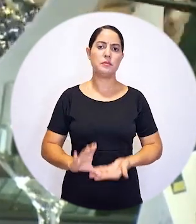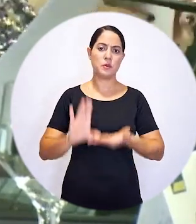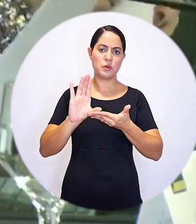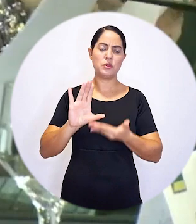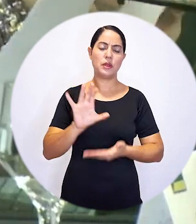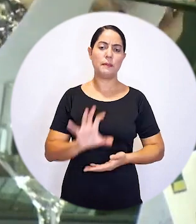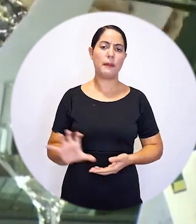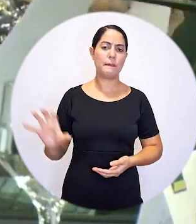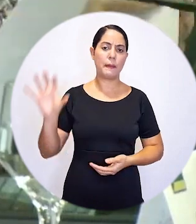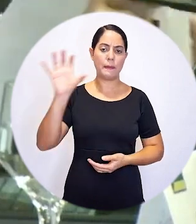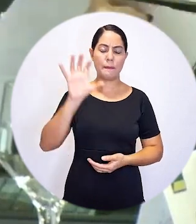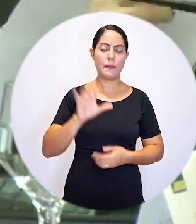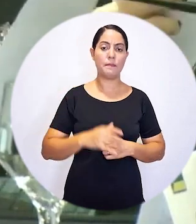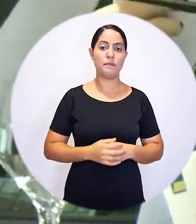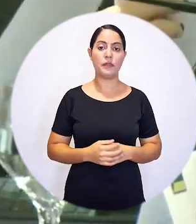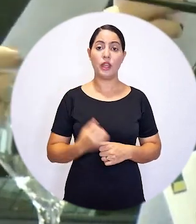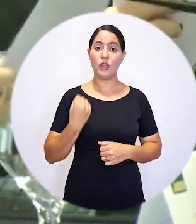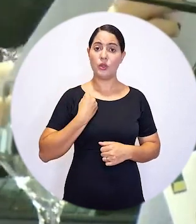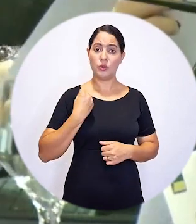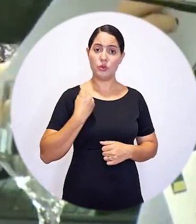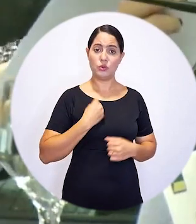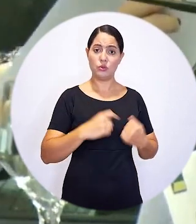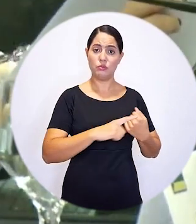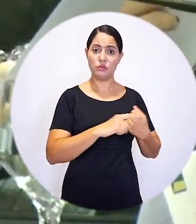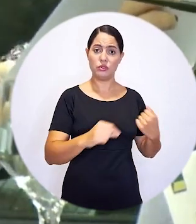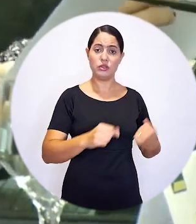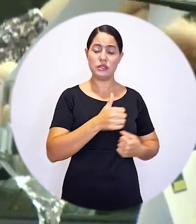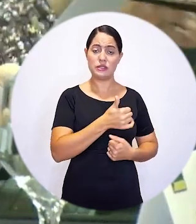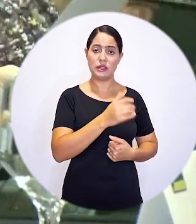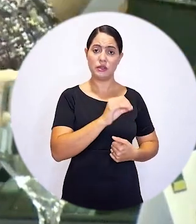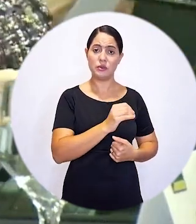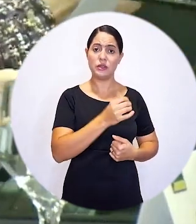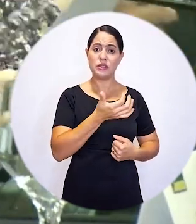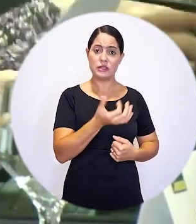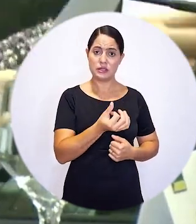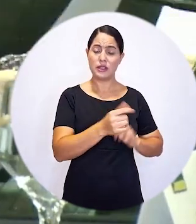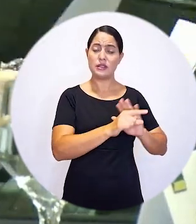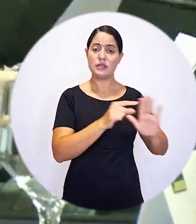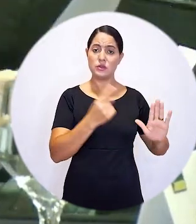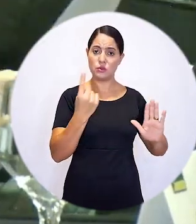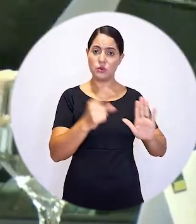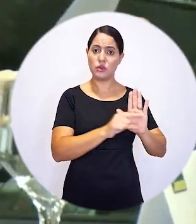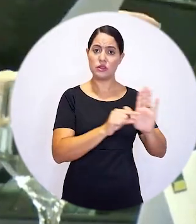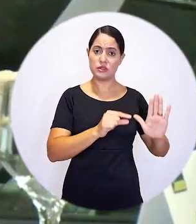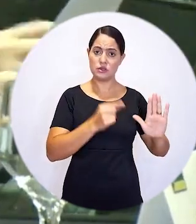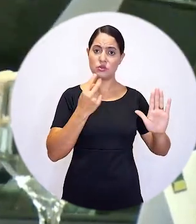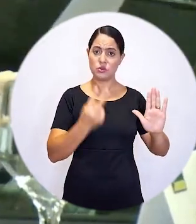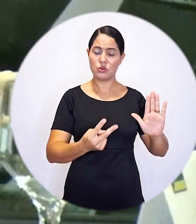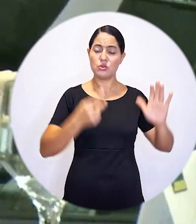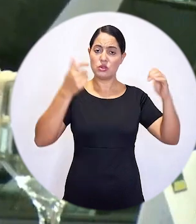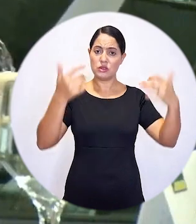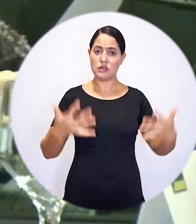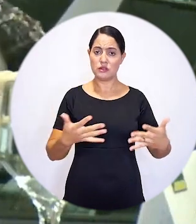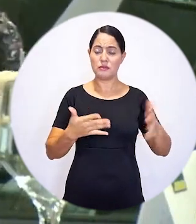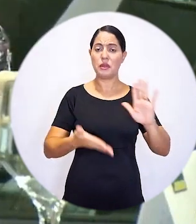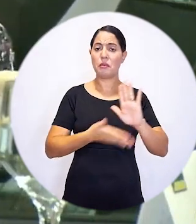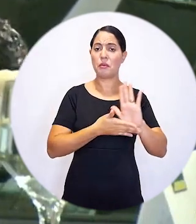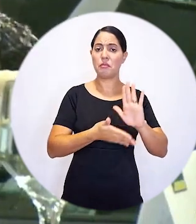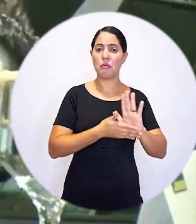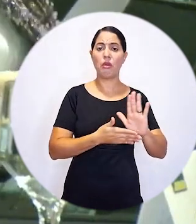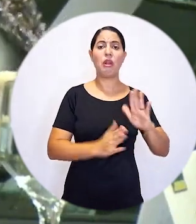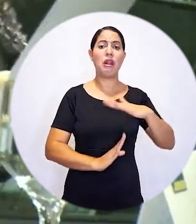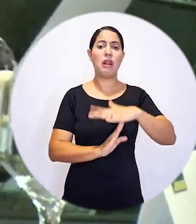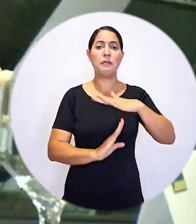conselhos seccionais. Em resumo, quanto aos incisos 1 e 2 do artigo 106 do Regulamento Geral, propõe a ampliação de